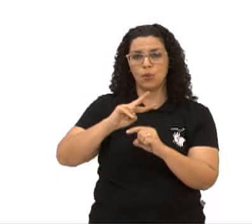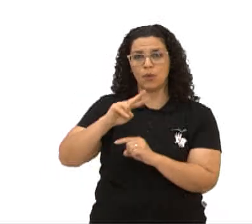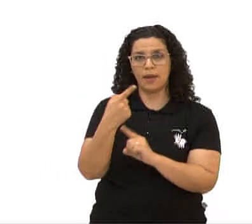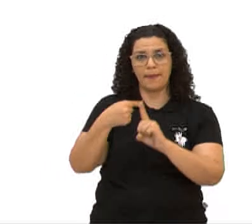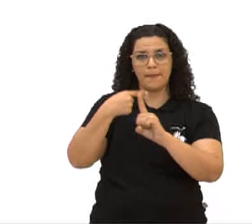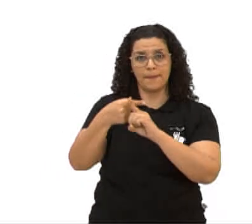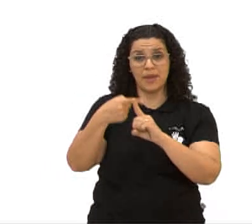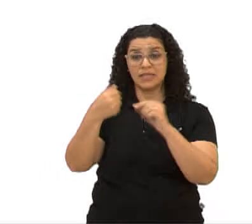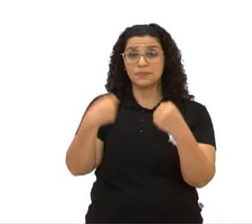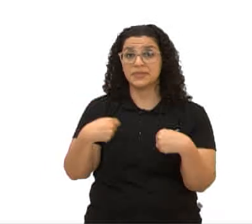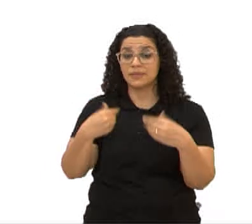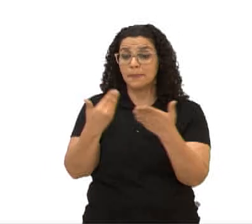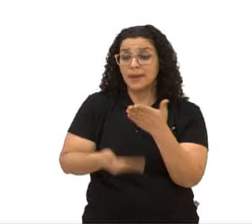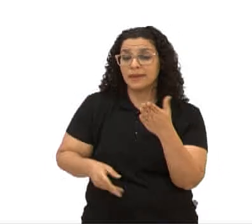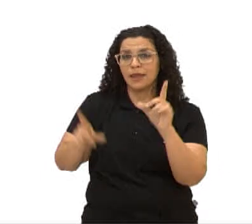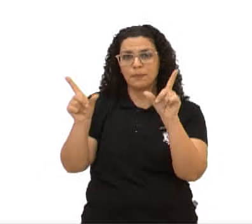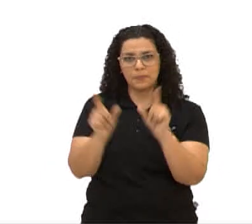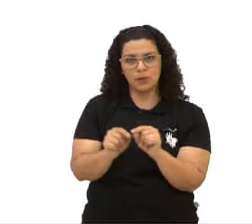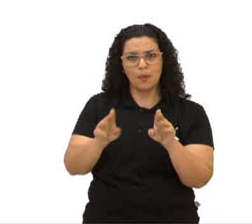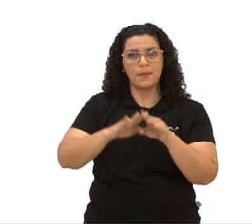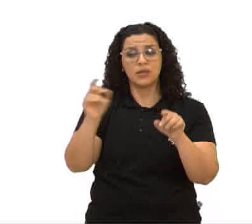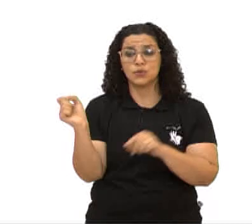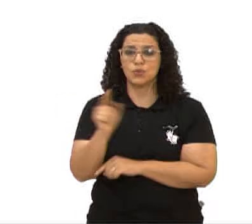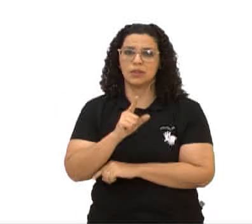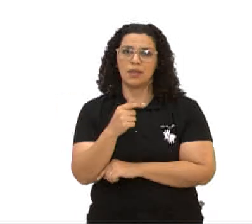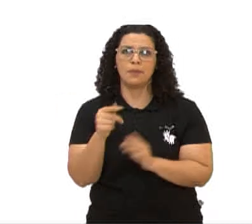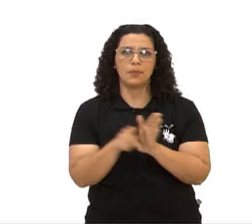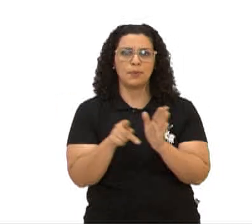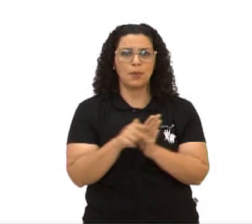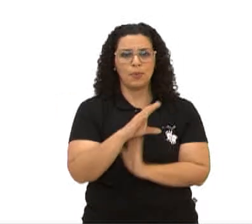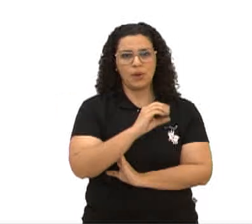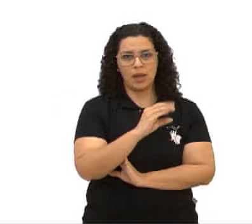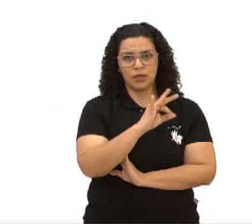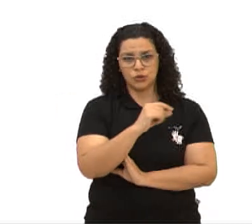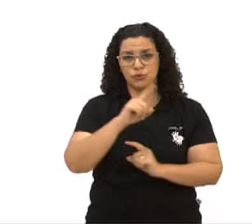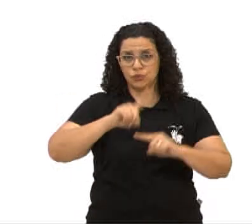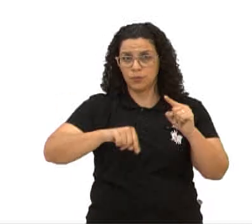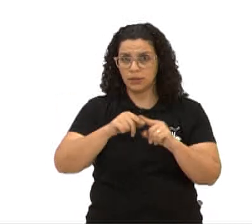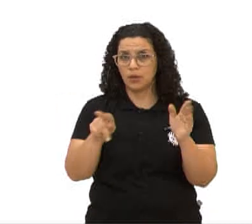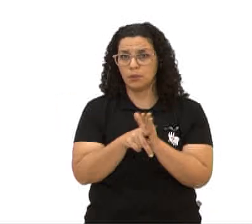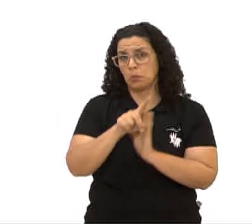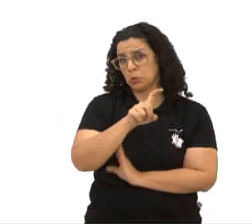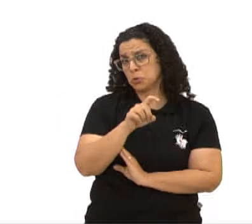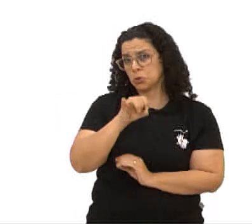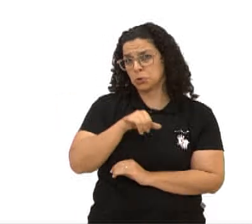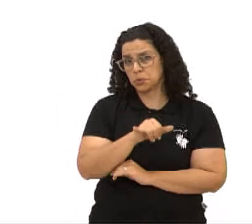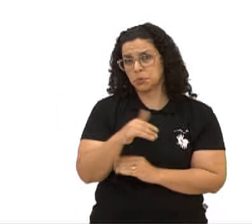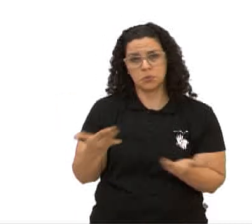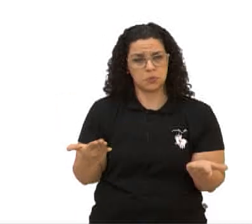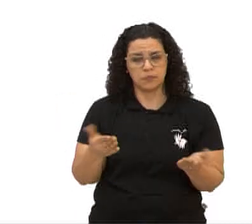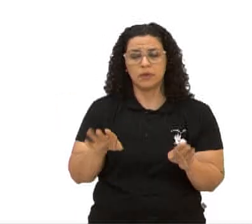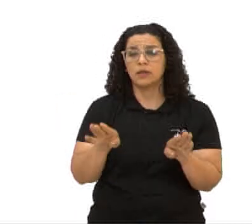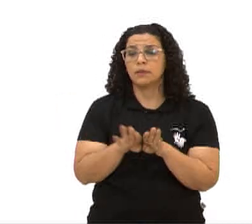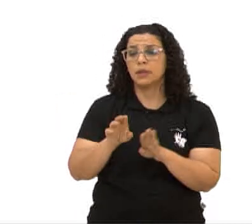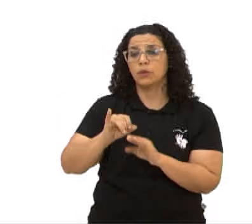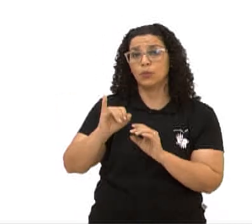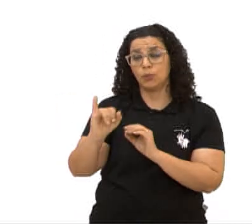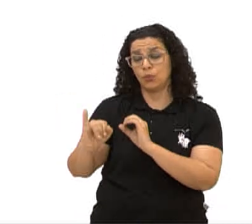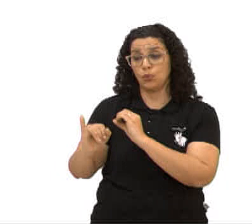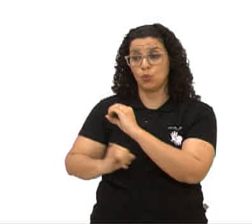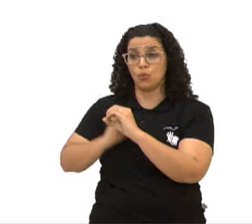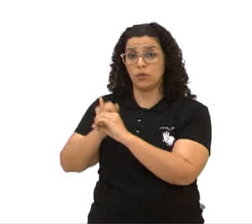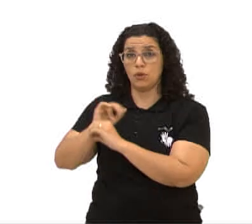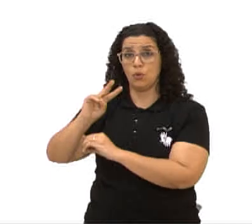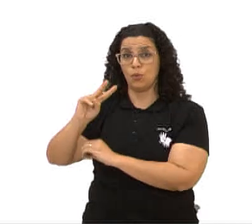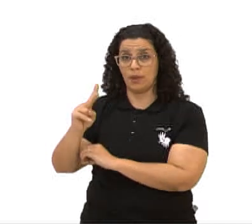tenha maior tendência de reduzir em relação ao cátion de uma substância X. E o íon OH- tenha